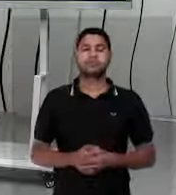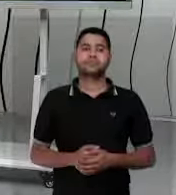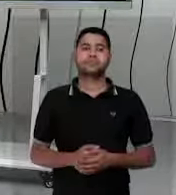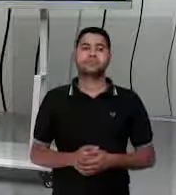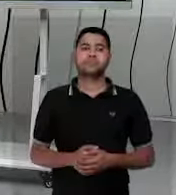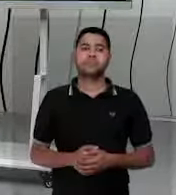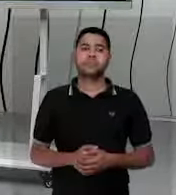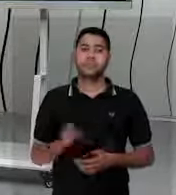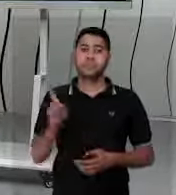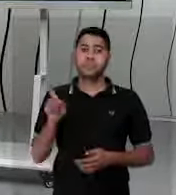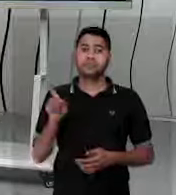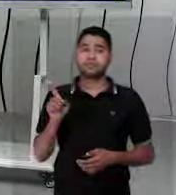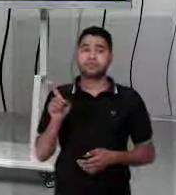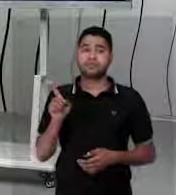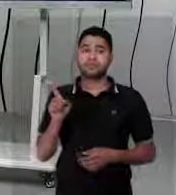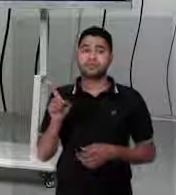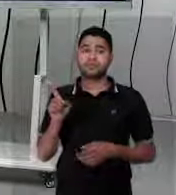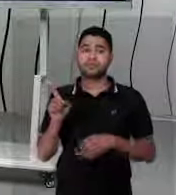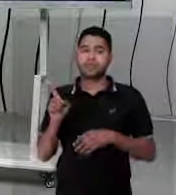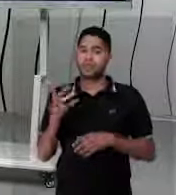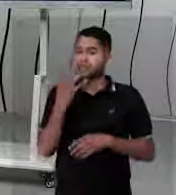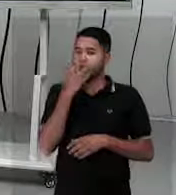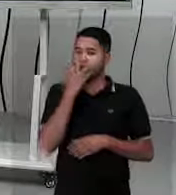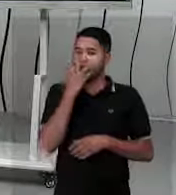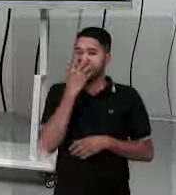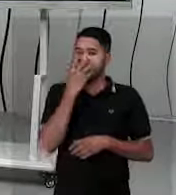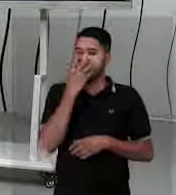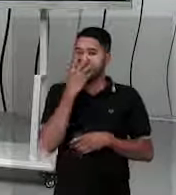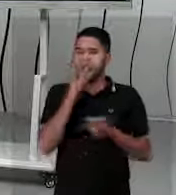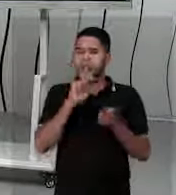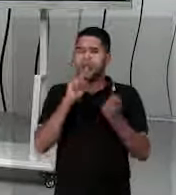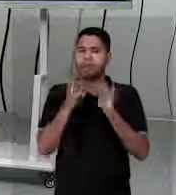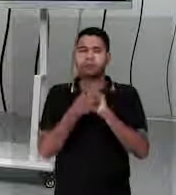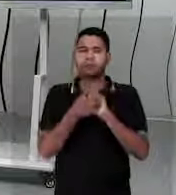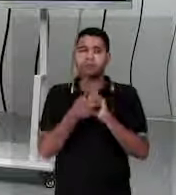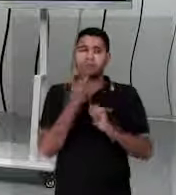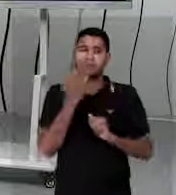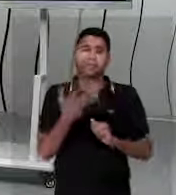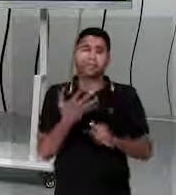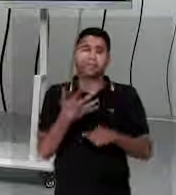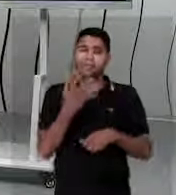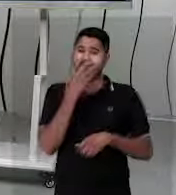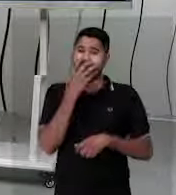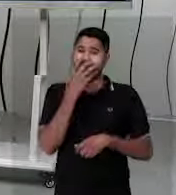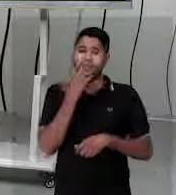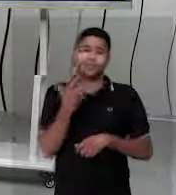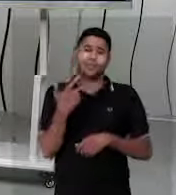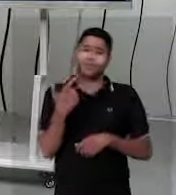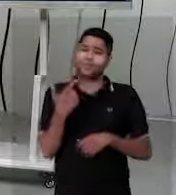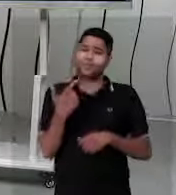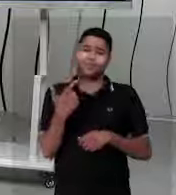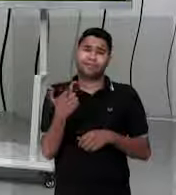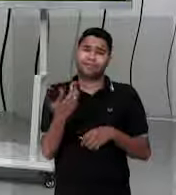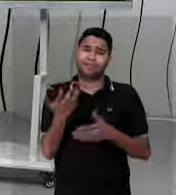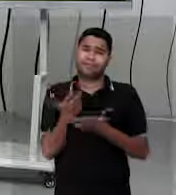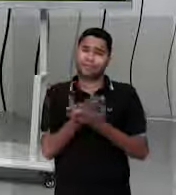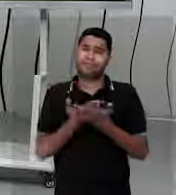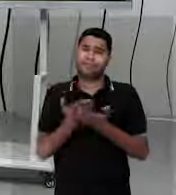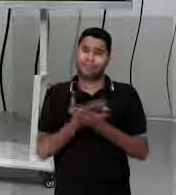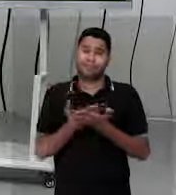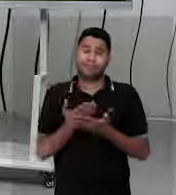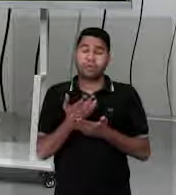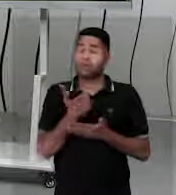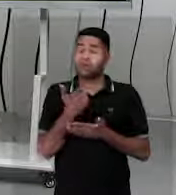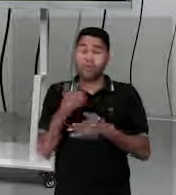se instalou muito bem no cão e para eles não tem cura, infelizmente, mas existe tratamento, tá? E aí você